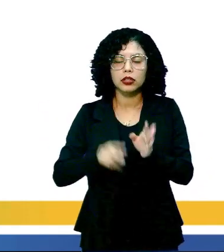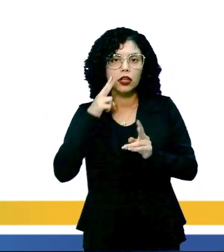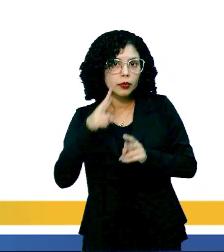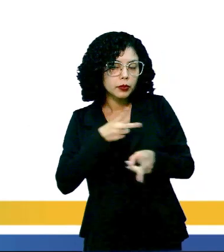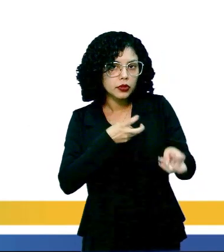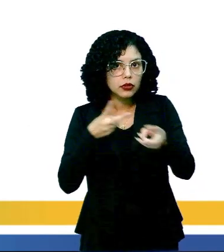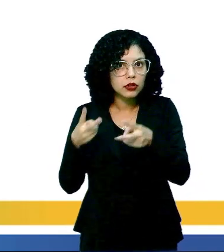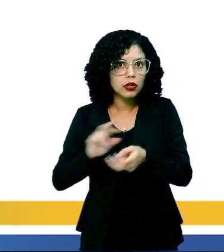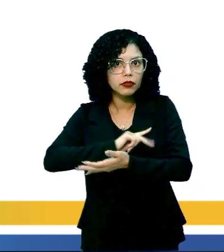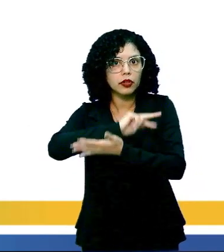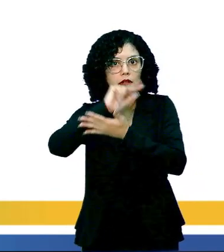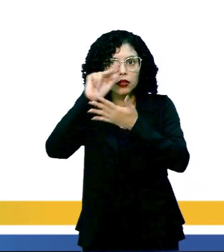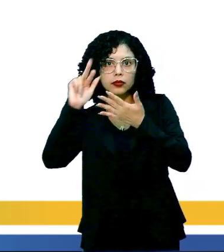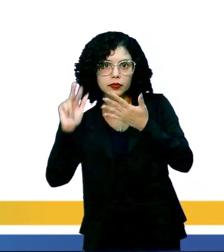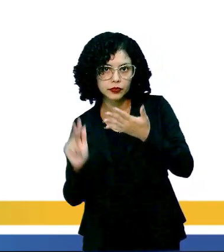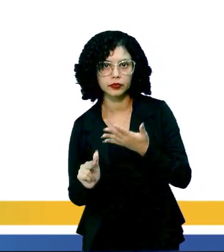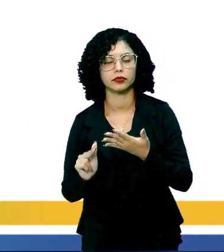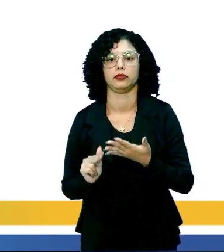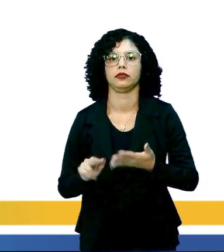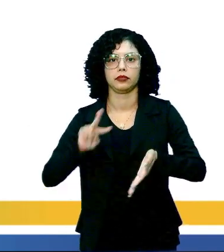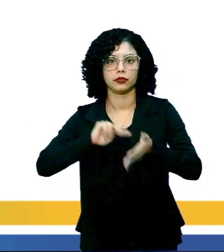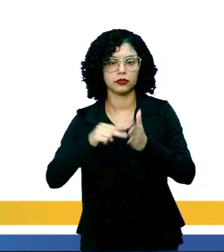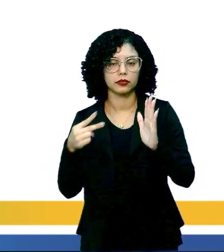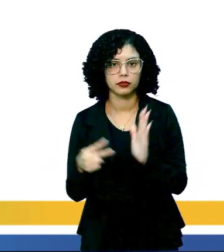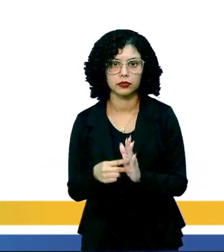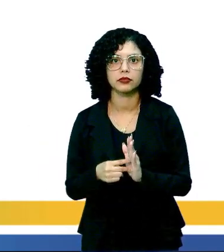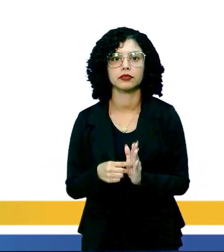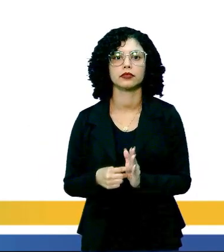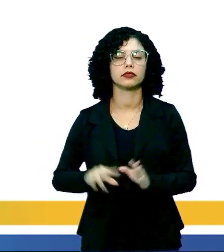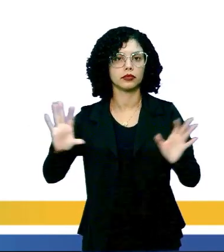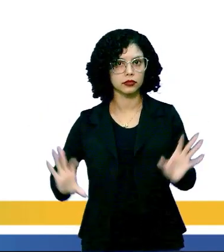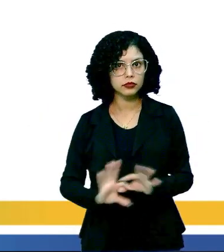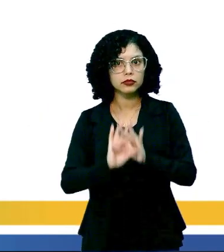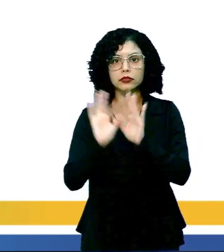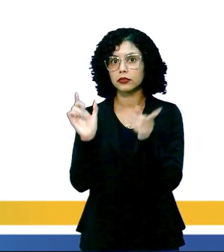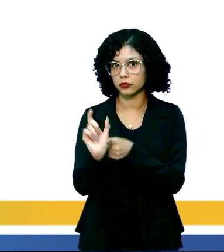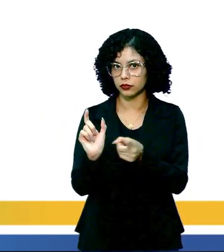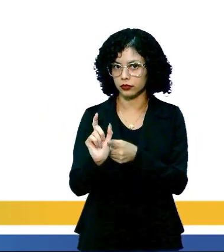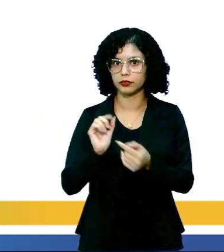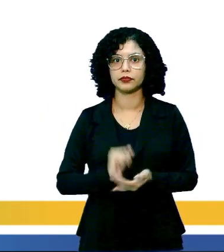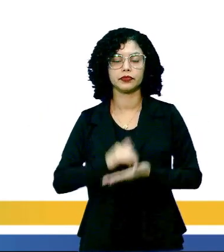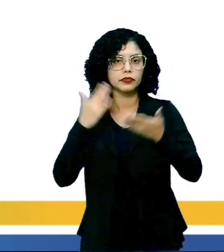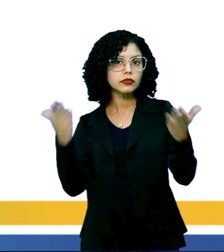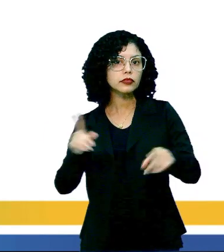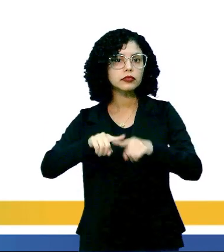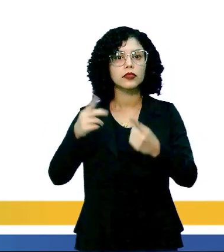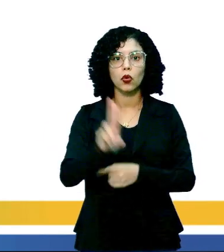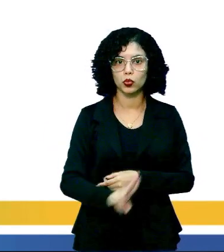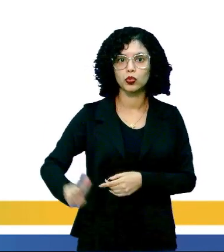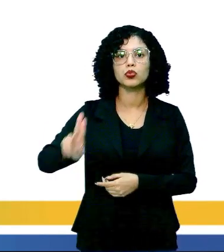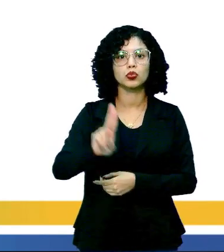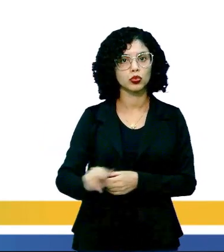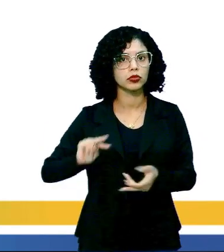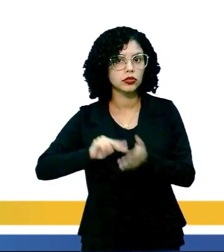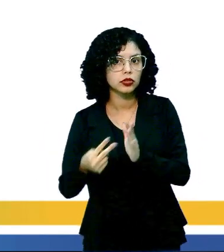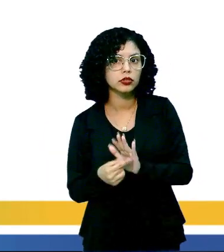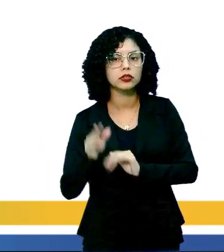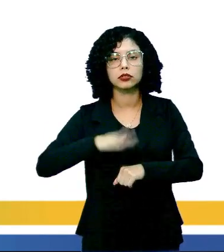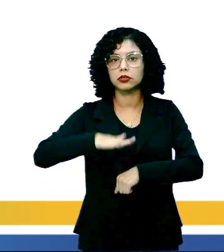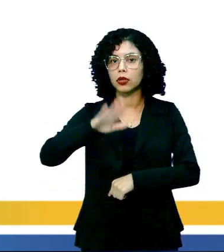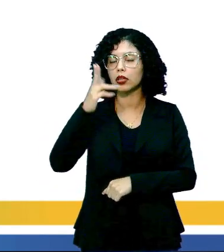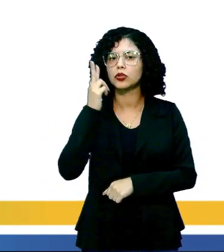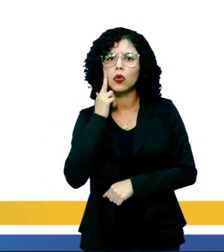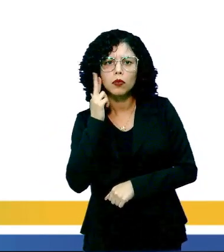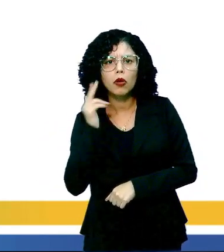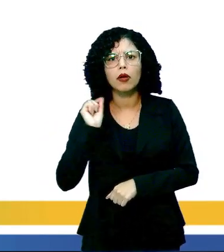vai observar vários significados relacionados a essa palavra. Então, o mais usual, quer dizer, o